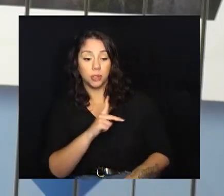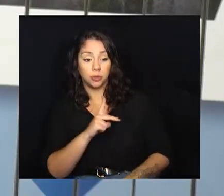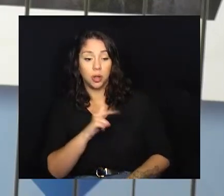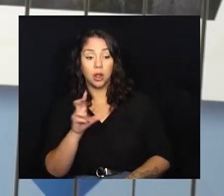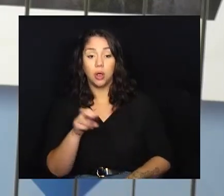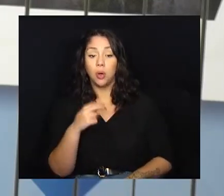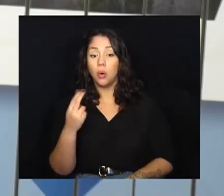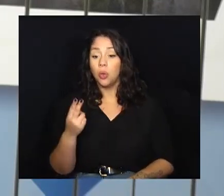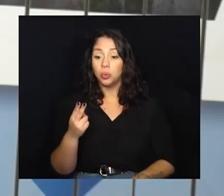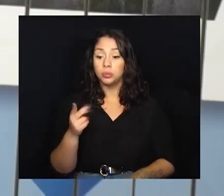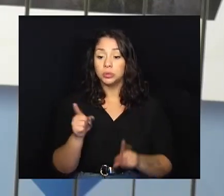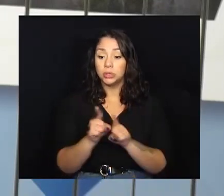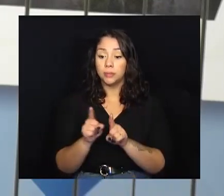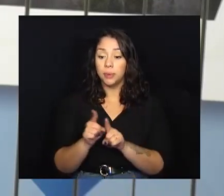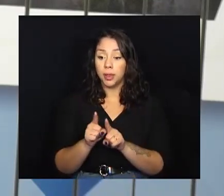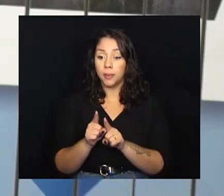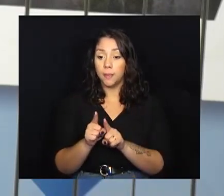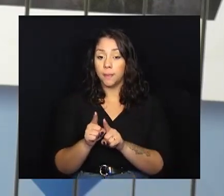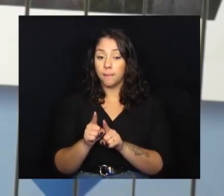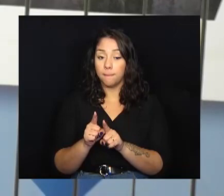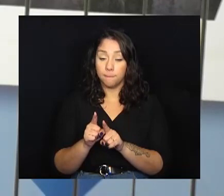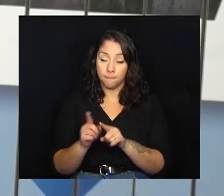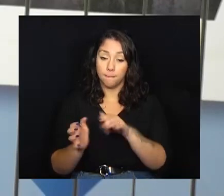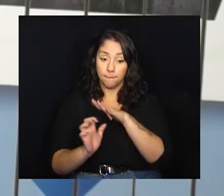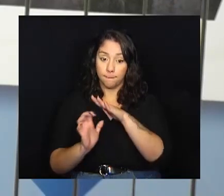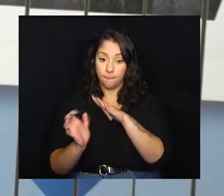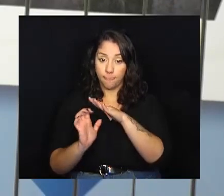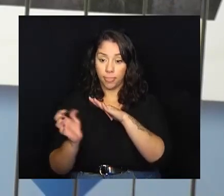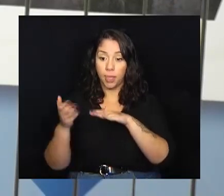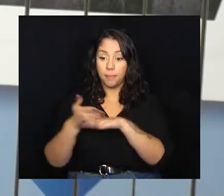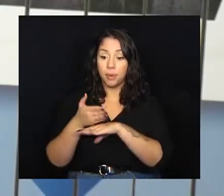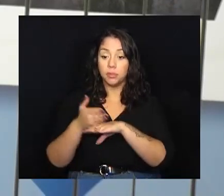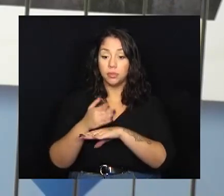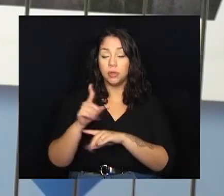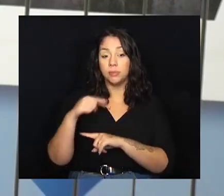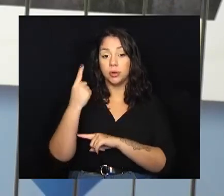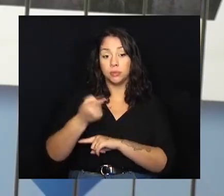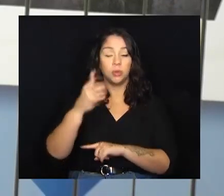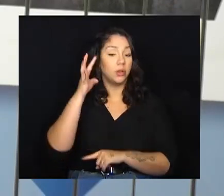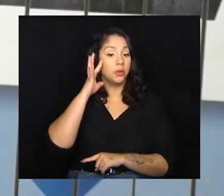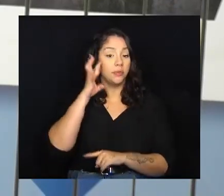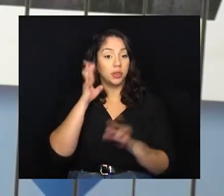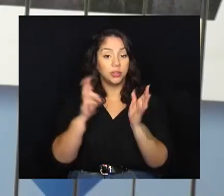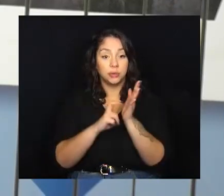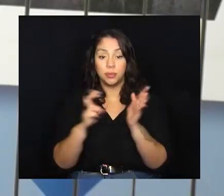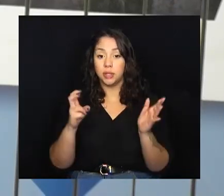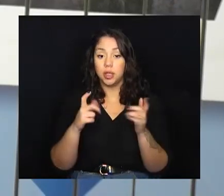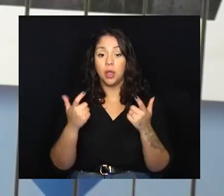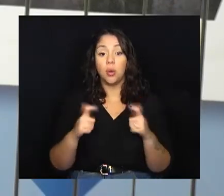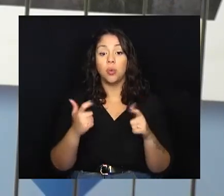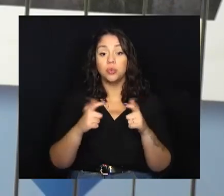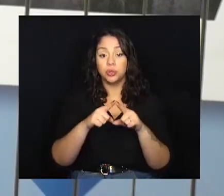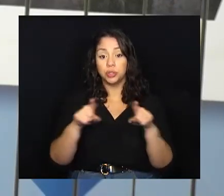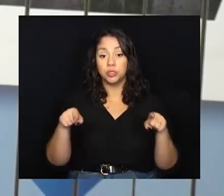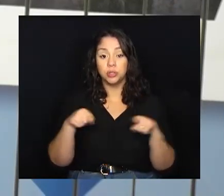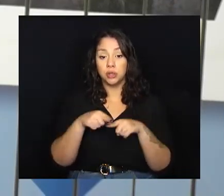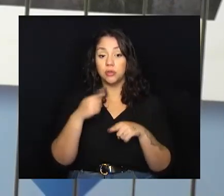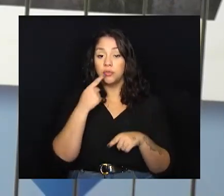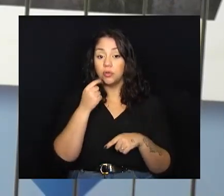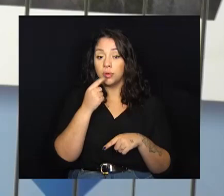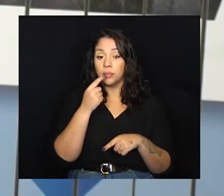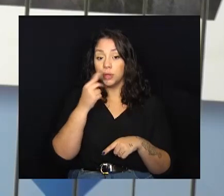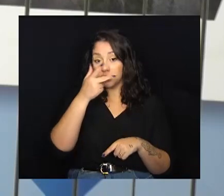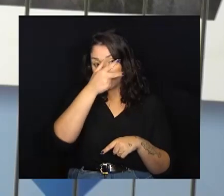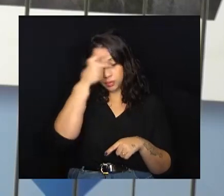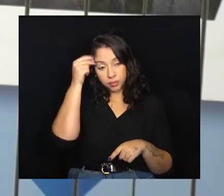para participarem Então dessa capacitação na próxima quarta-feira de manhã lá no salão vermelho da prefeitura que fica